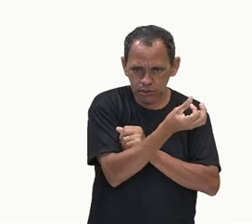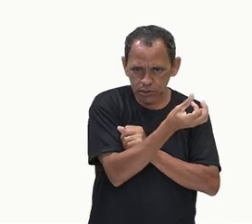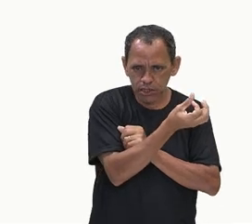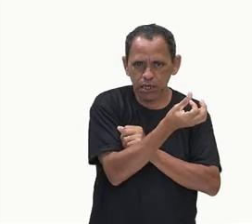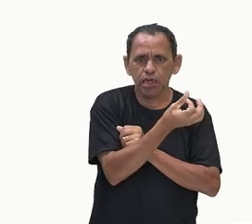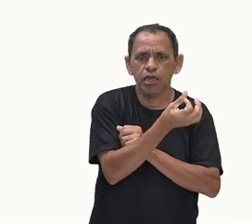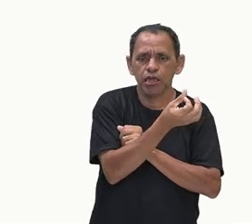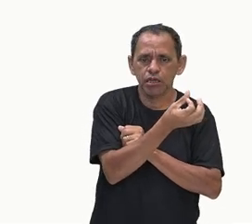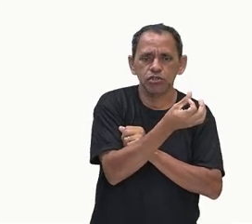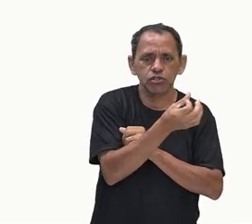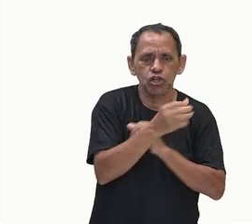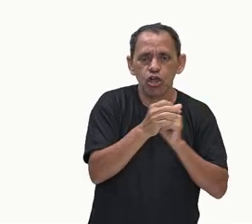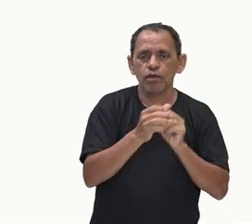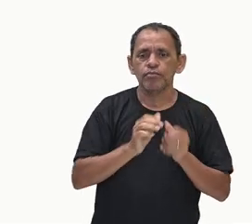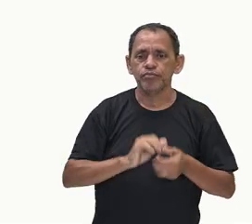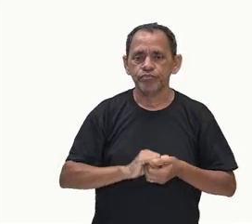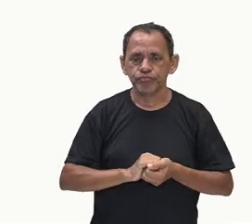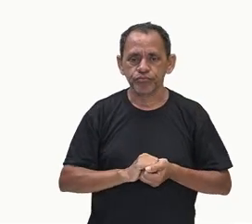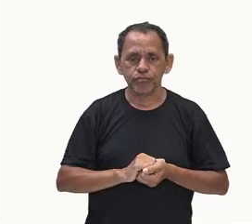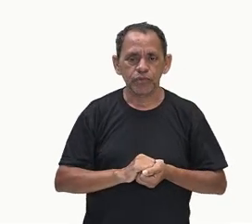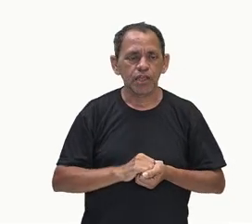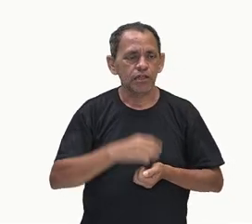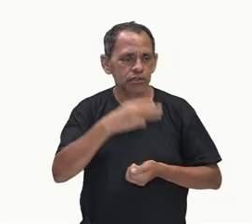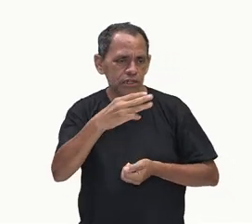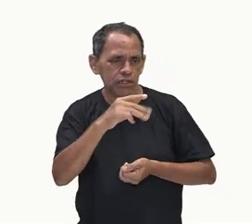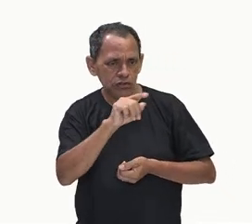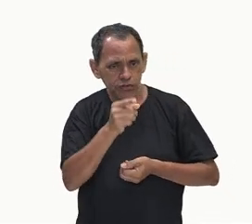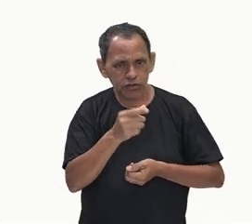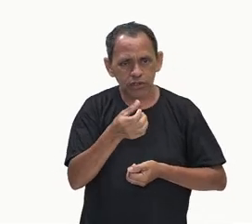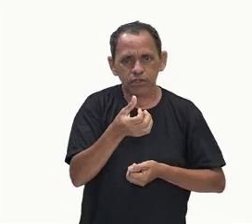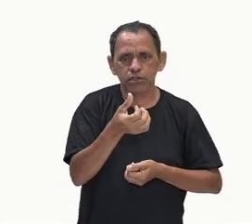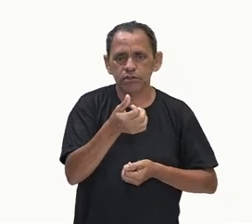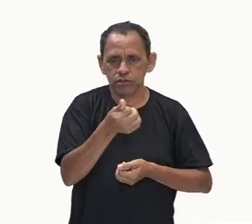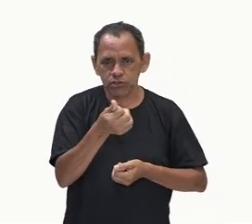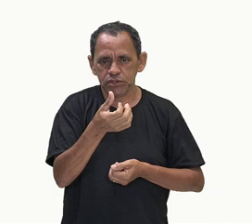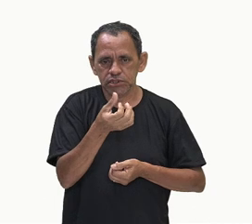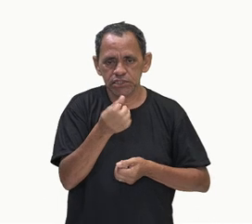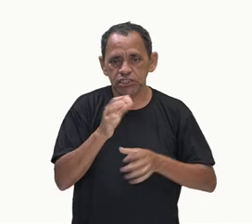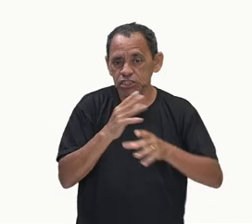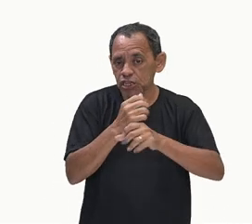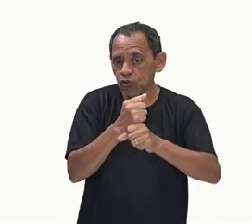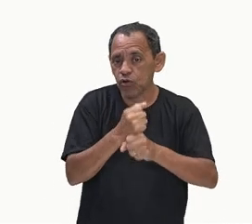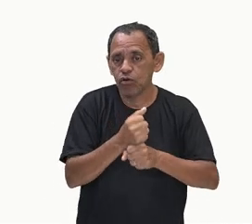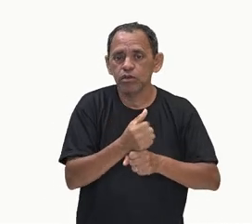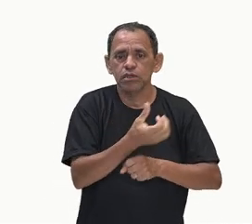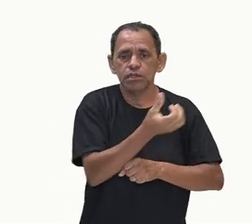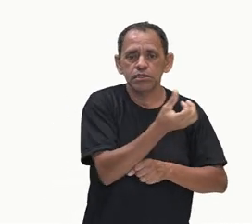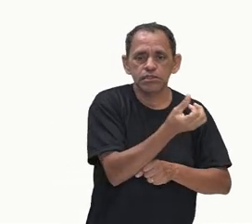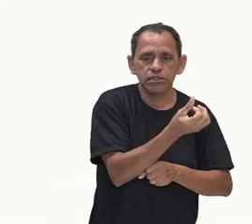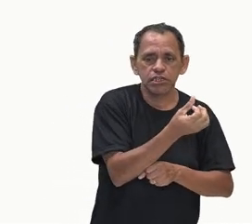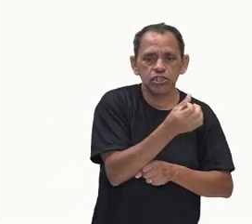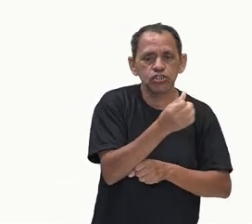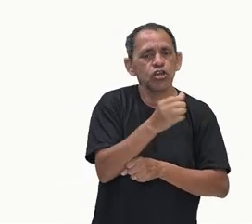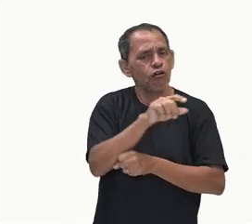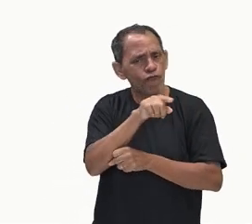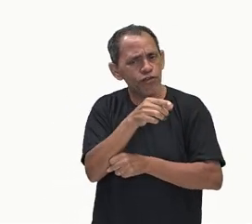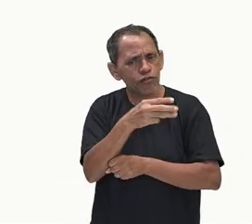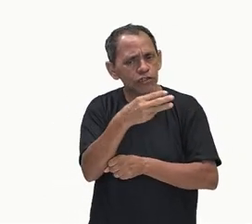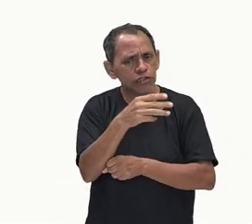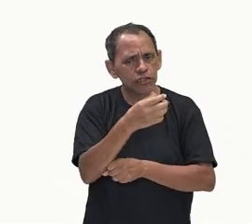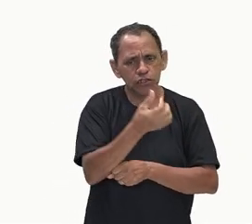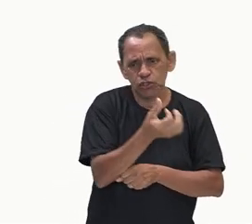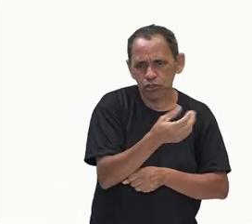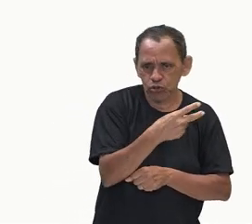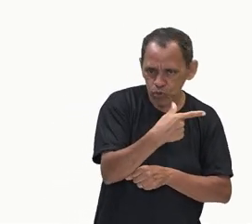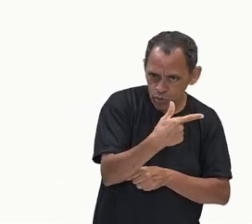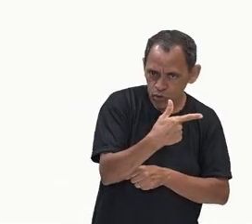que também é de 3,16 que é igual a 6,32 ou seja essa